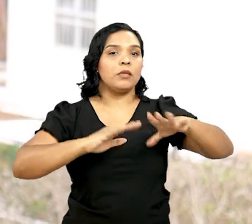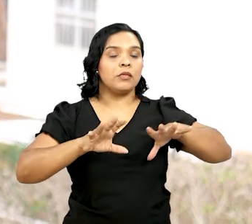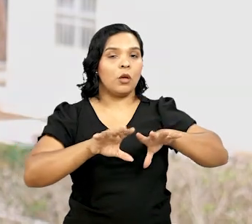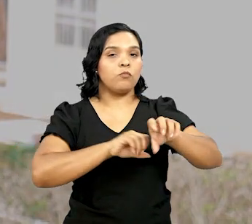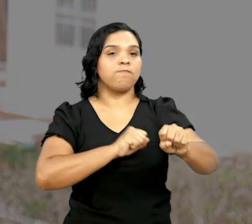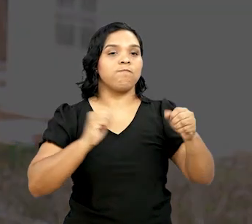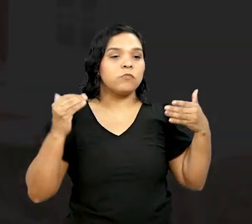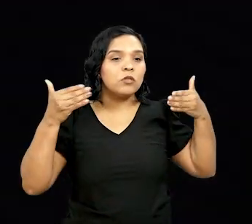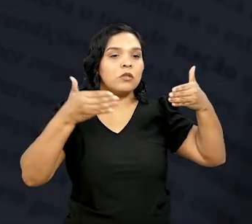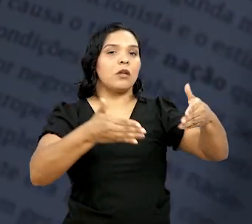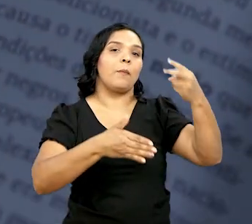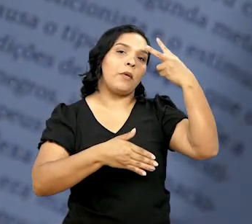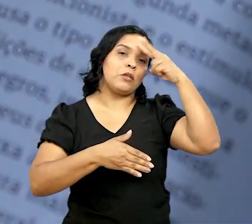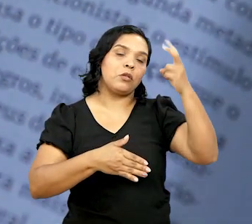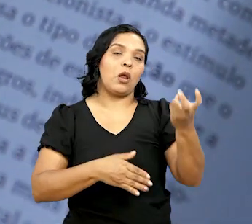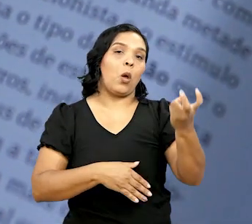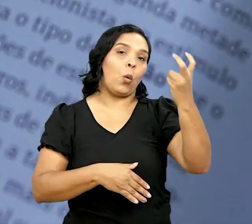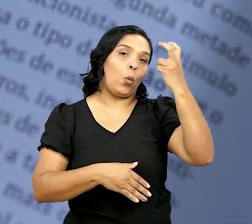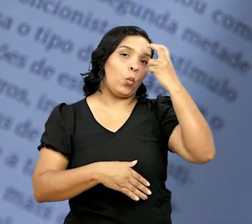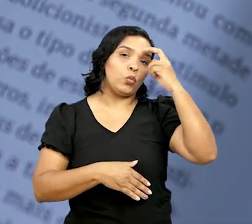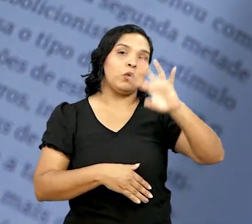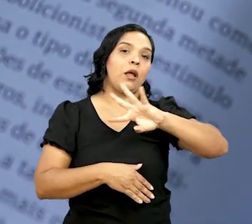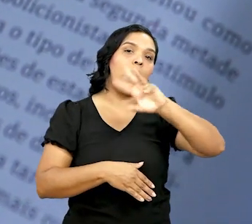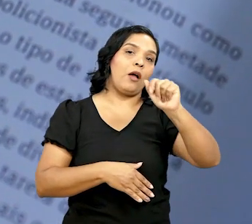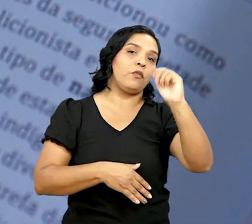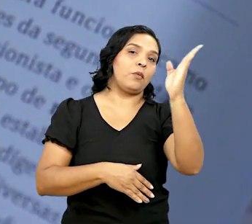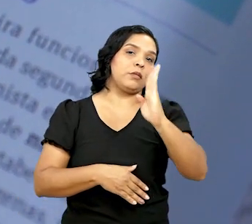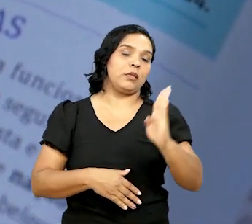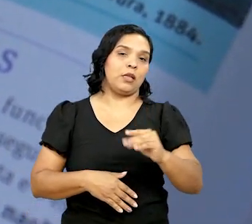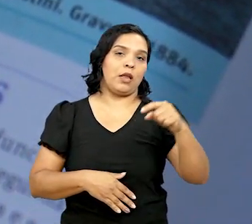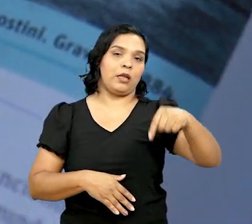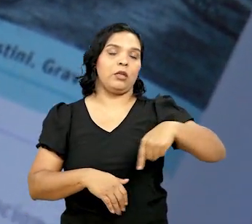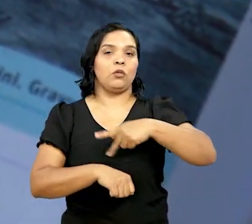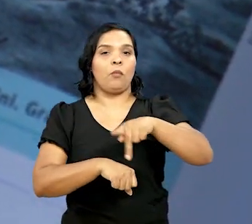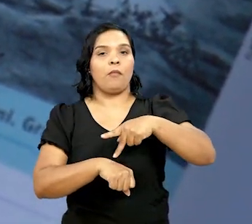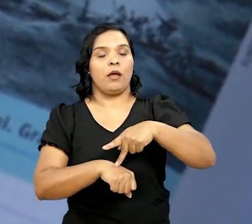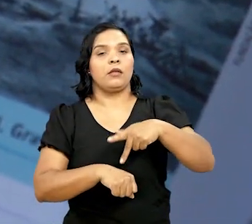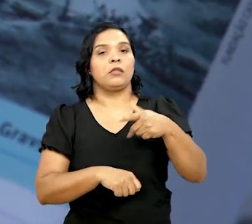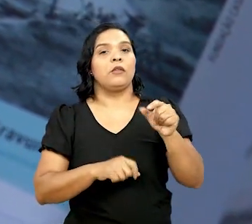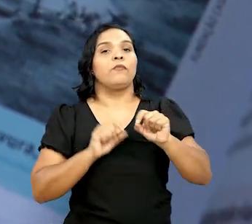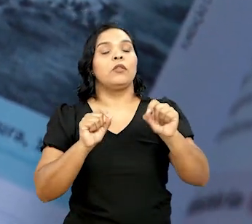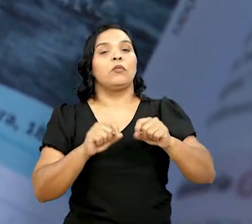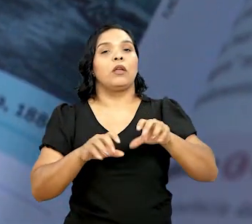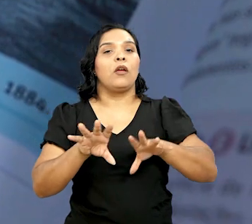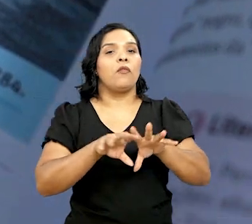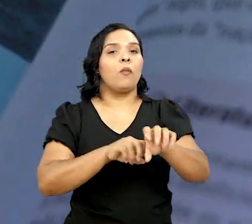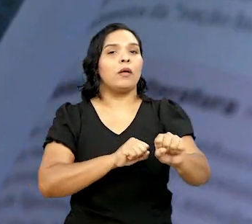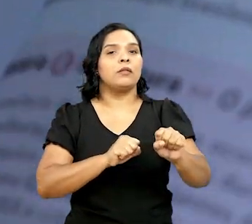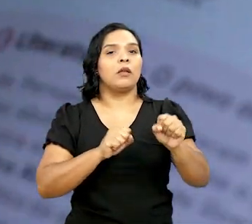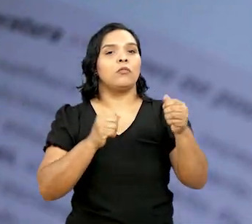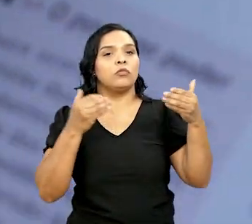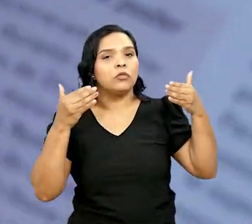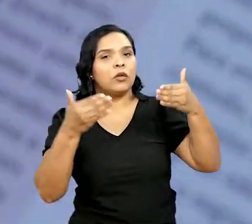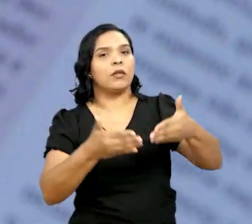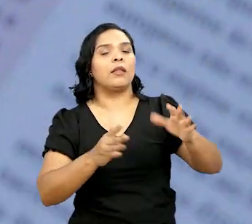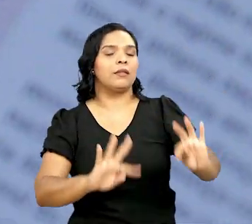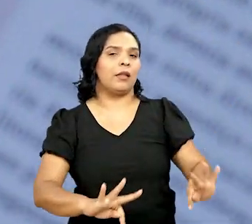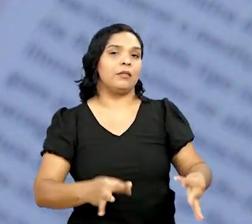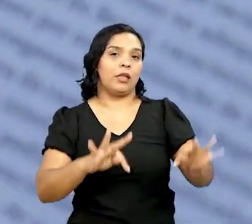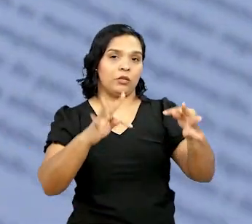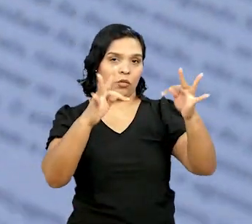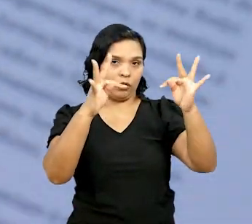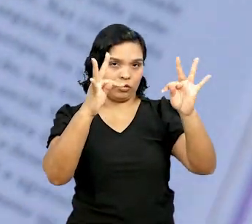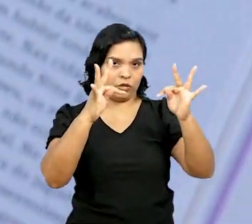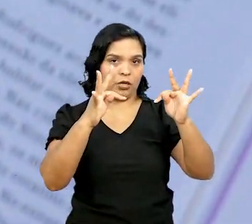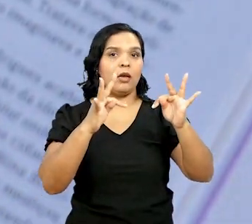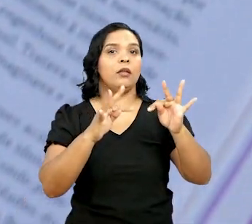formação direcionada para o ensino da história e cultura afro-brasileira do nosso país. O que é que eles vão ter? Formações direcionadas para algo